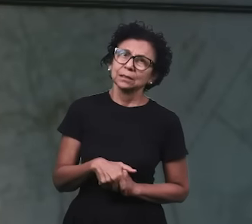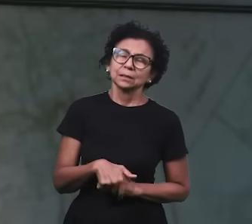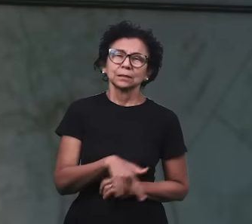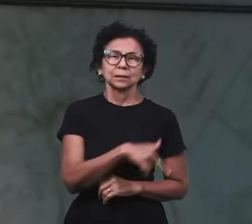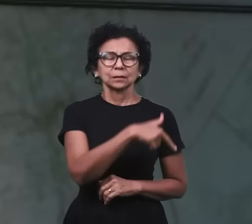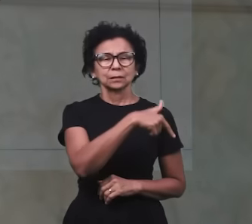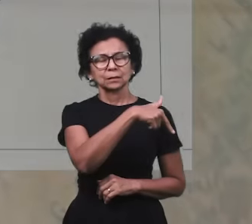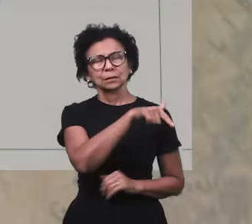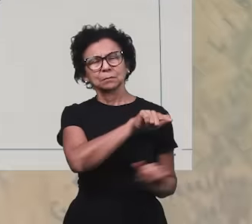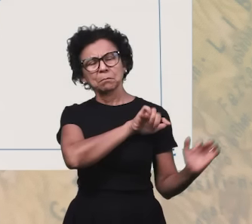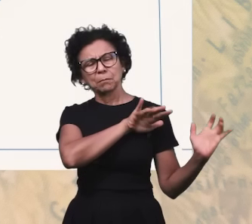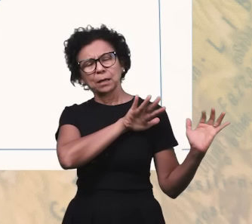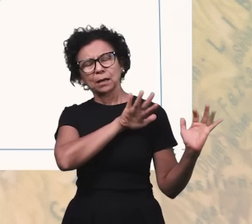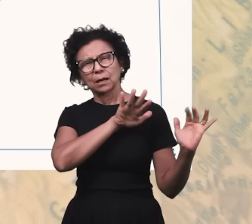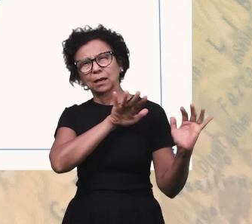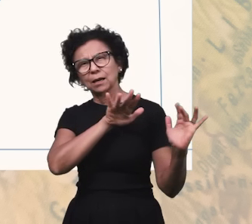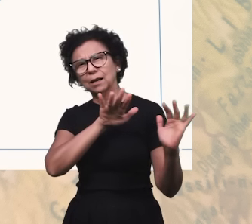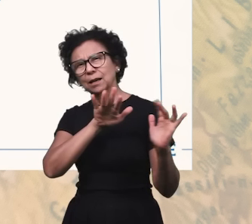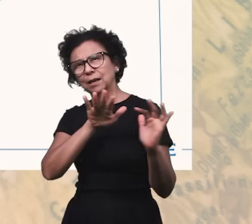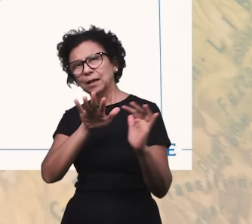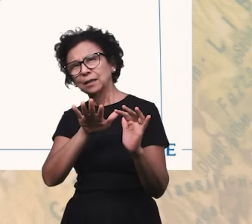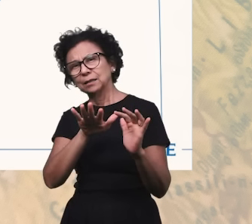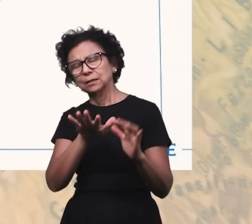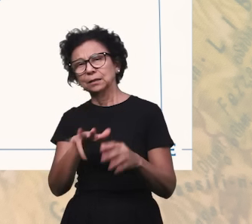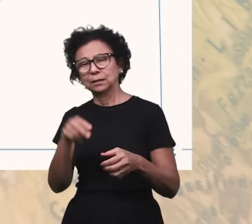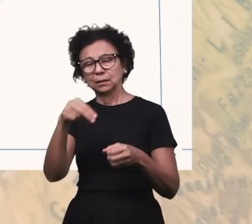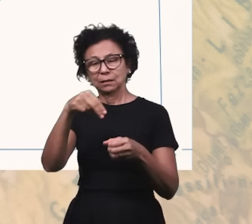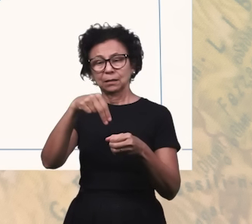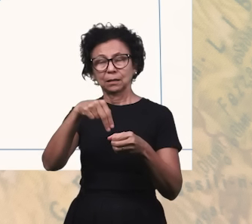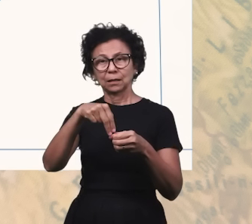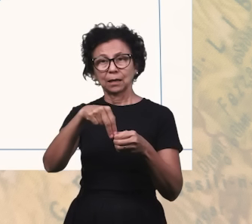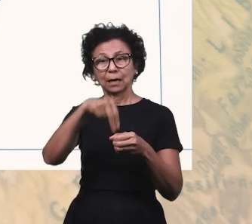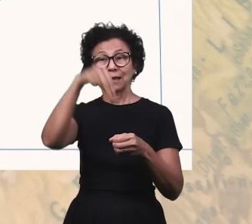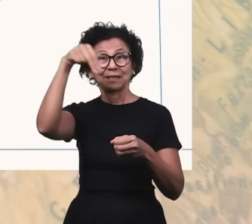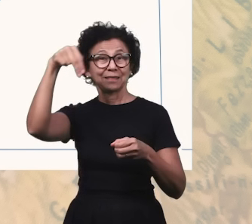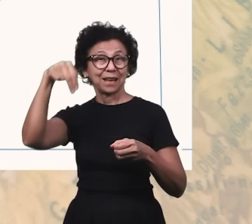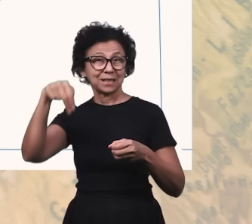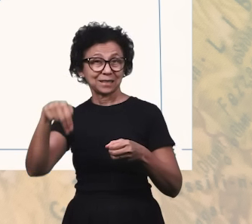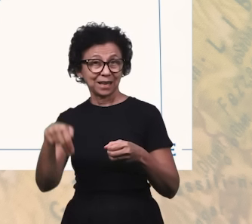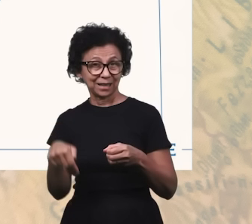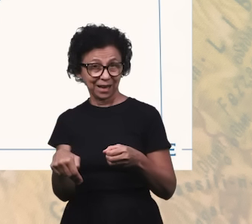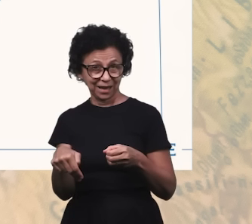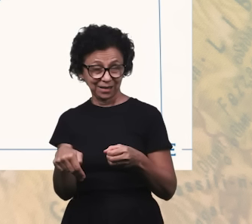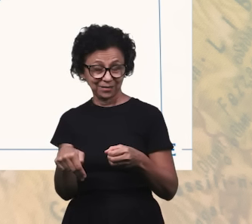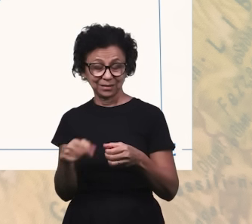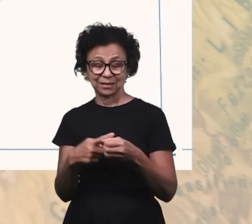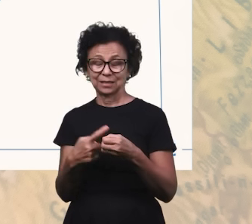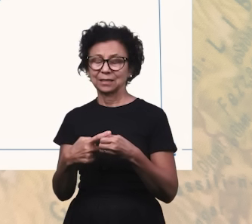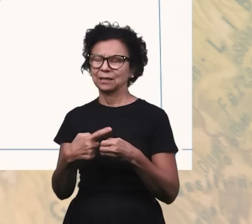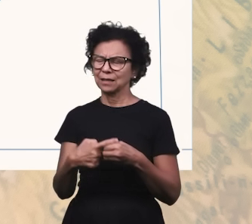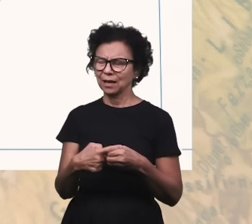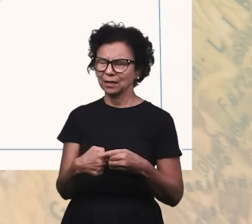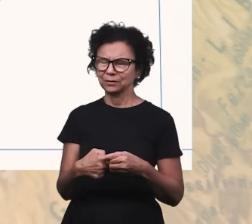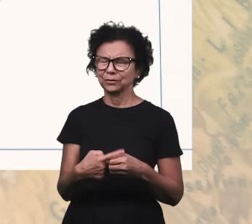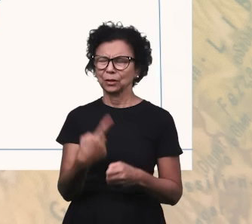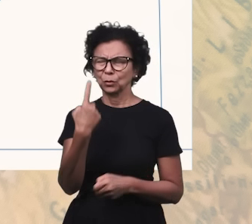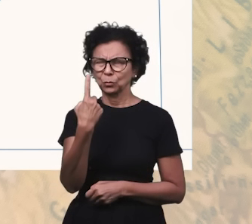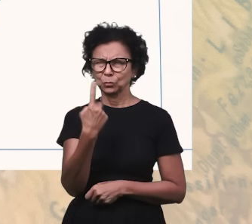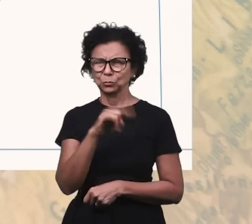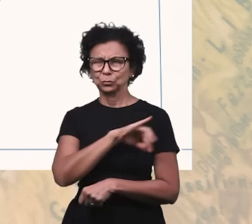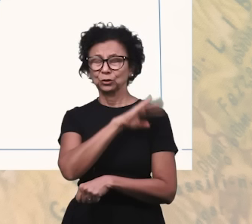não é, em direção a Nazaré novamente e andar 40 quilômetros, caminho de um dia,